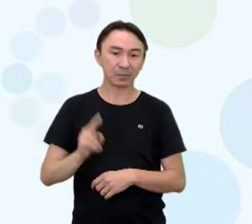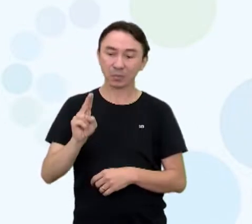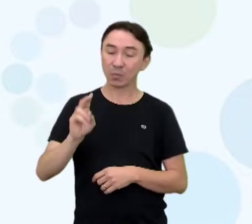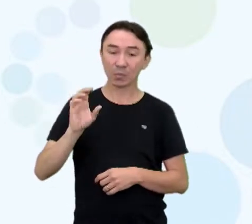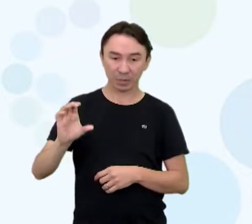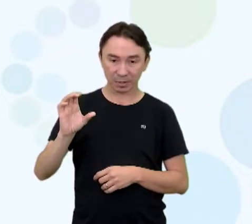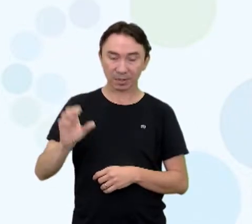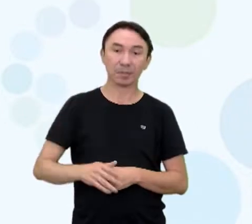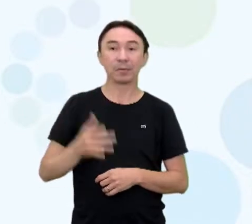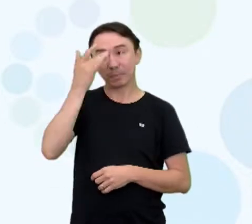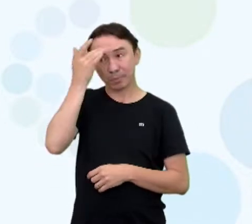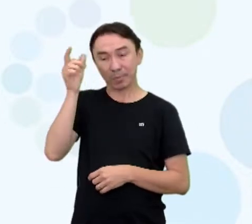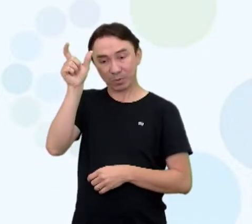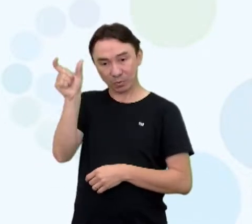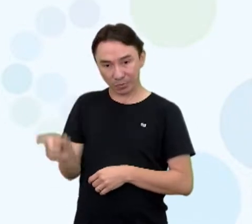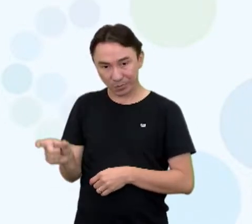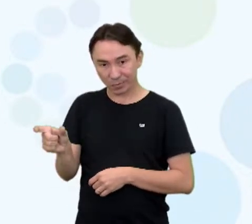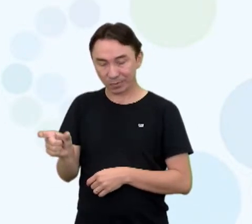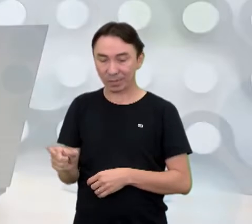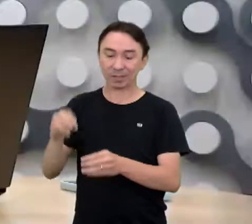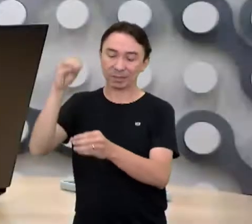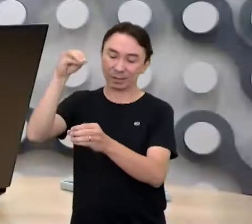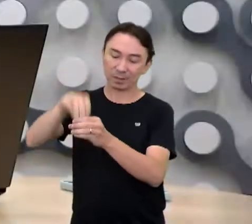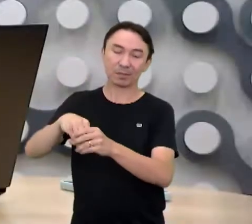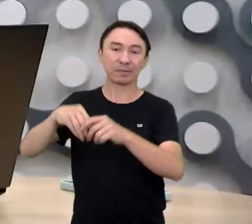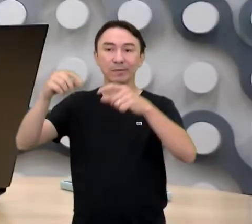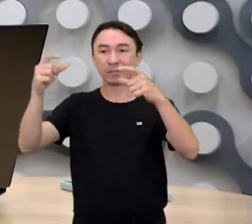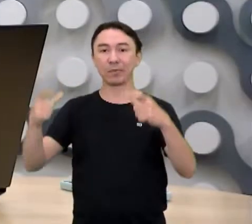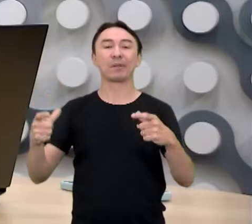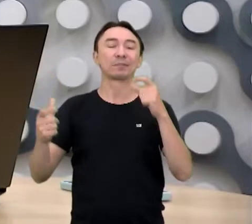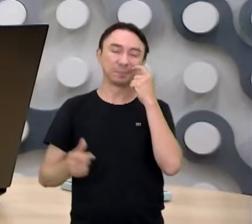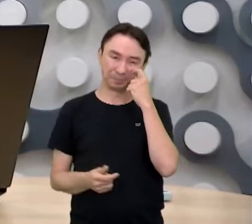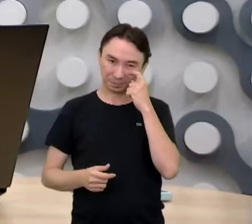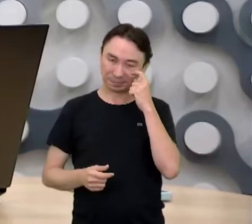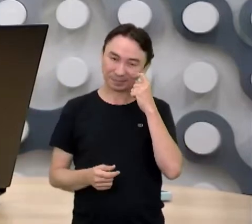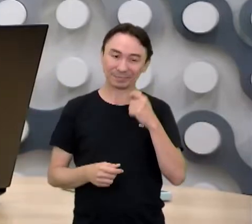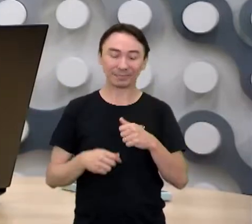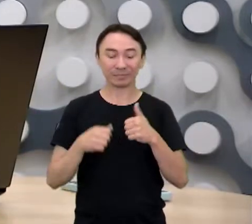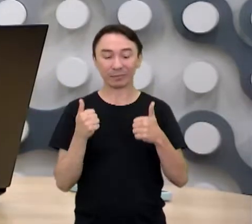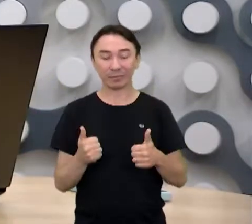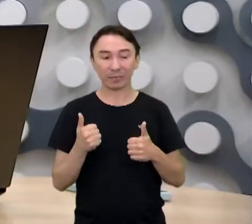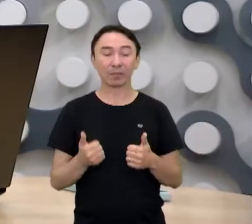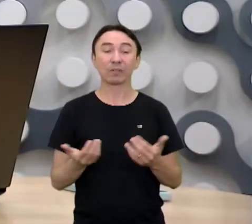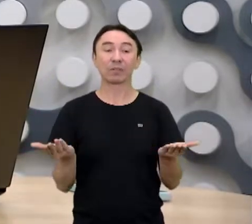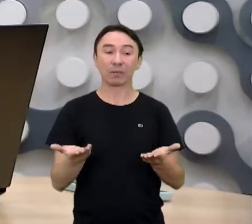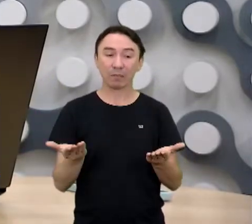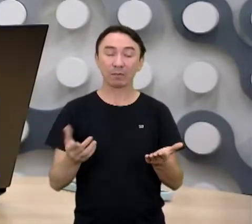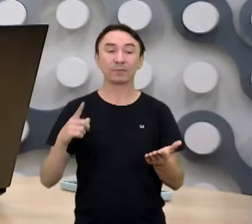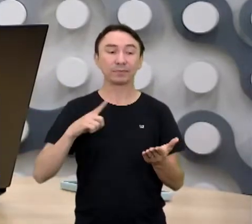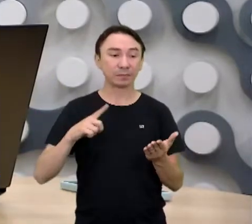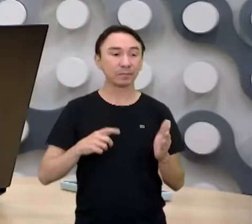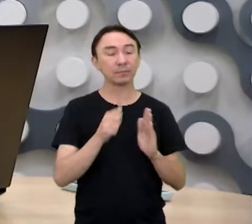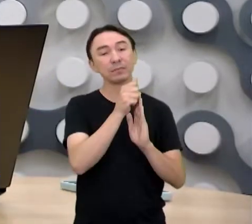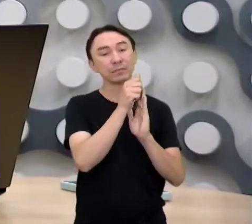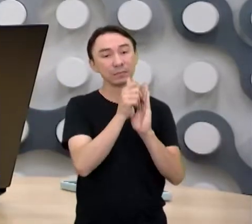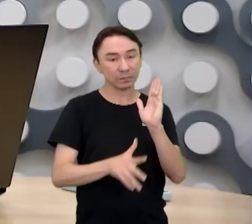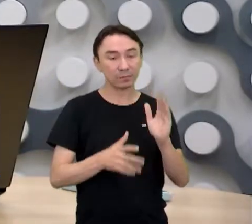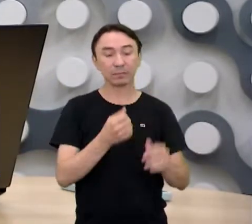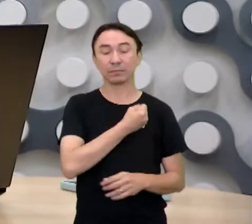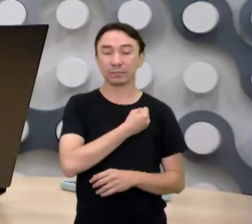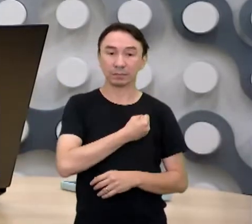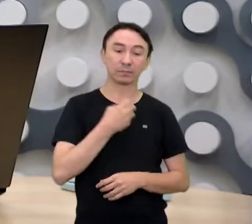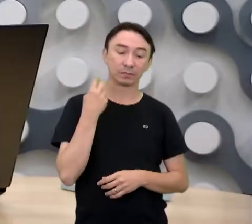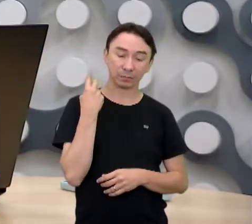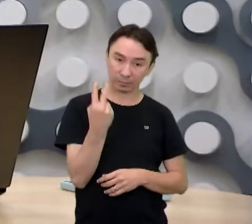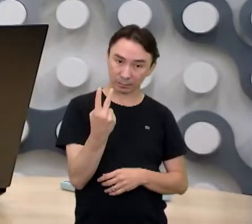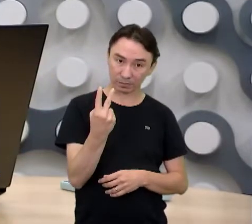o ambiente, tá certo? Então nós vamos estar aí já na reta final aí da atividade 2, nós estaremos vendo aí a sistematização 1 e